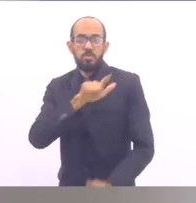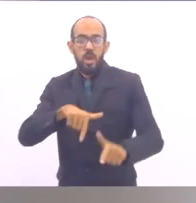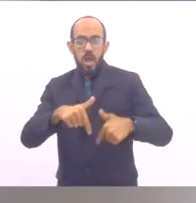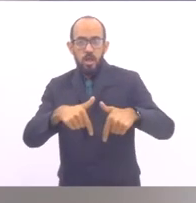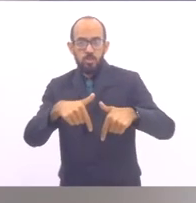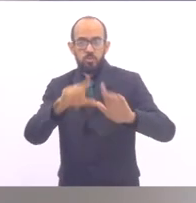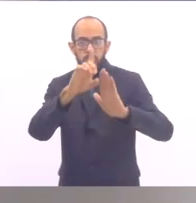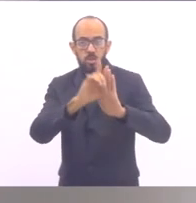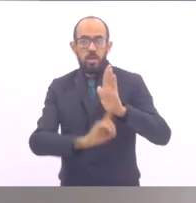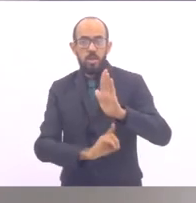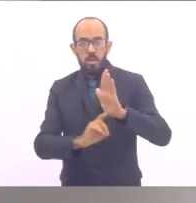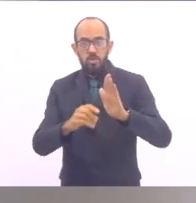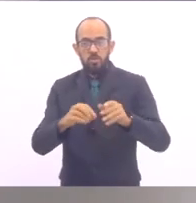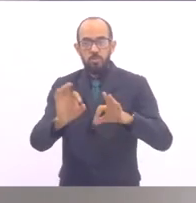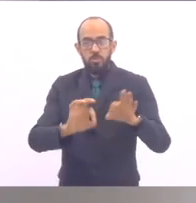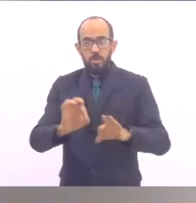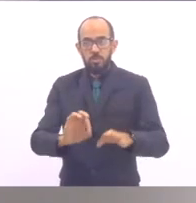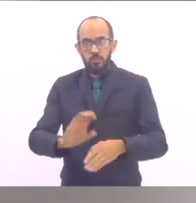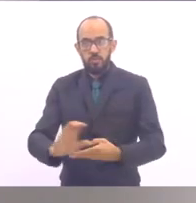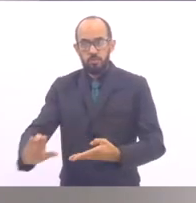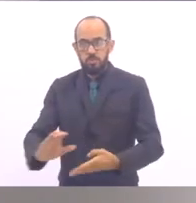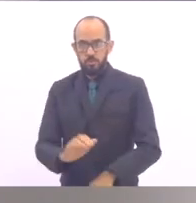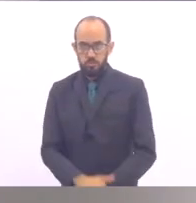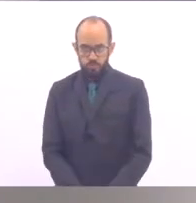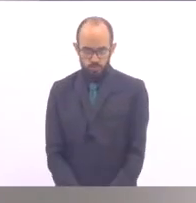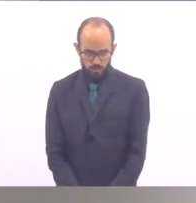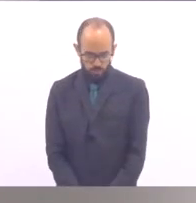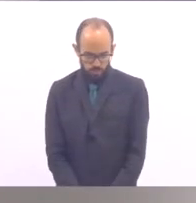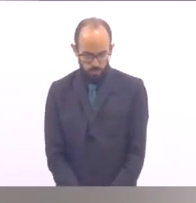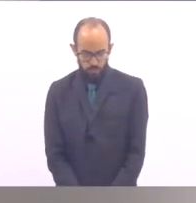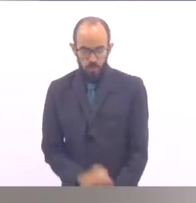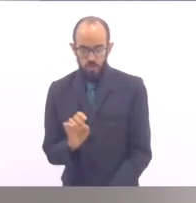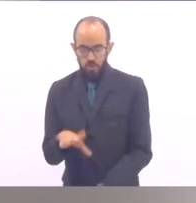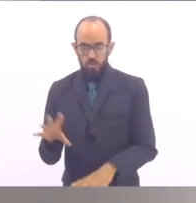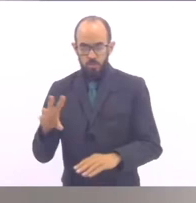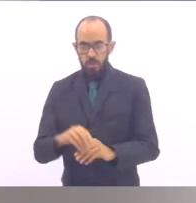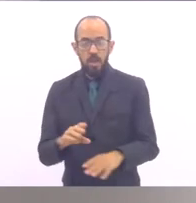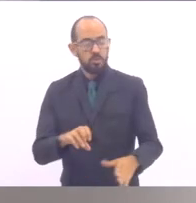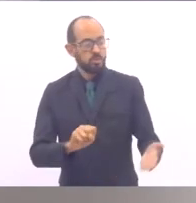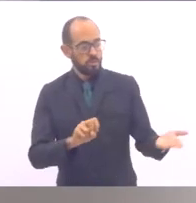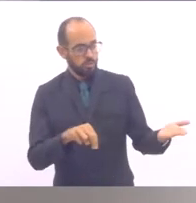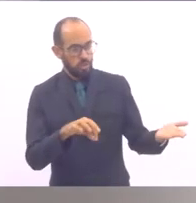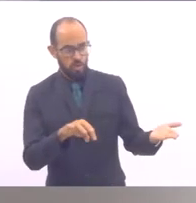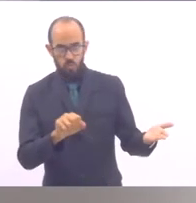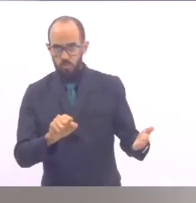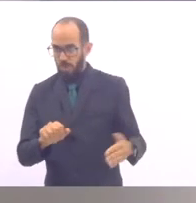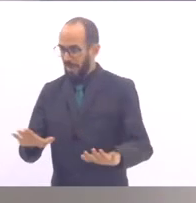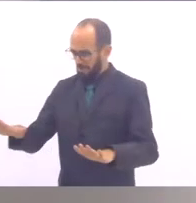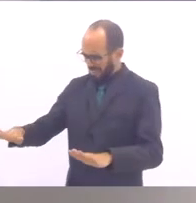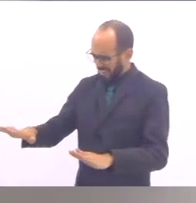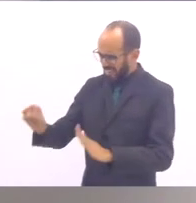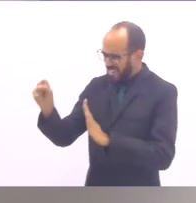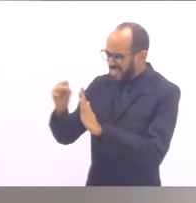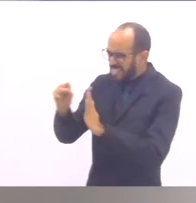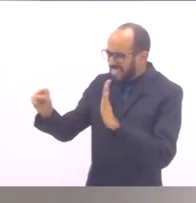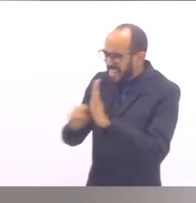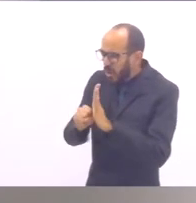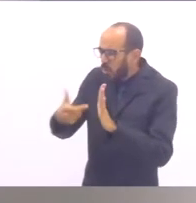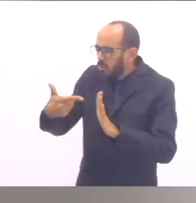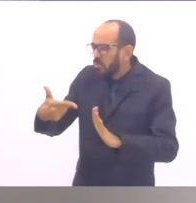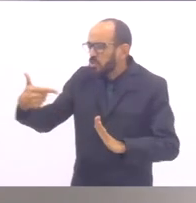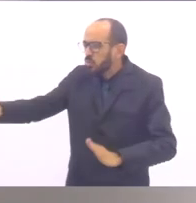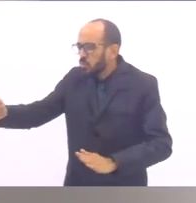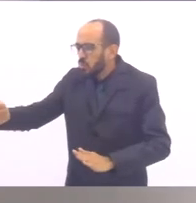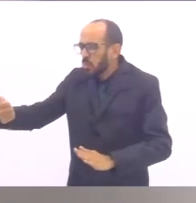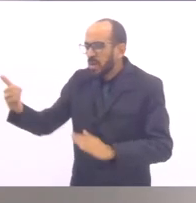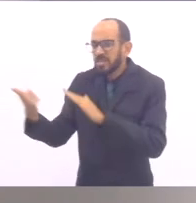de metas e investimentos. Só complementando... Santiago. Em pleno século XXI, as empresas